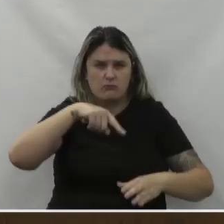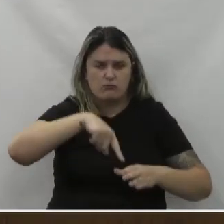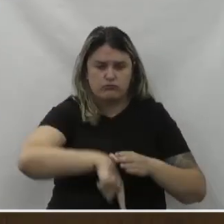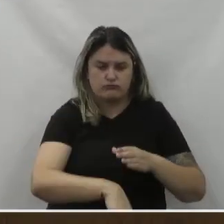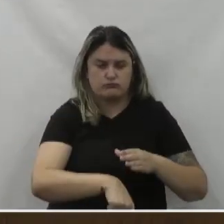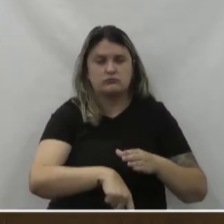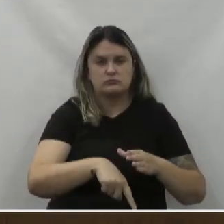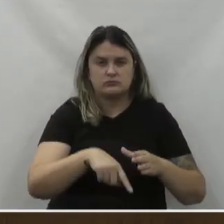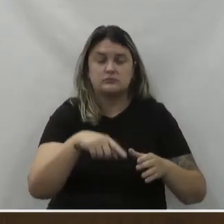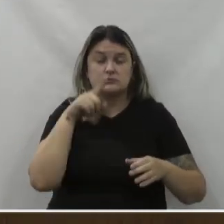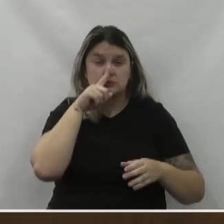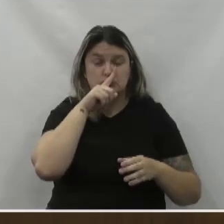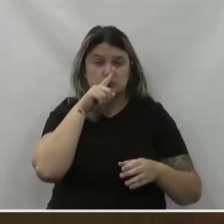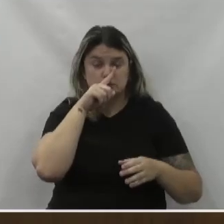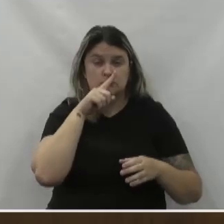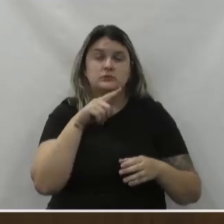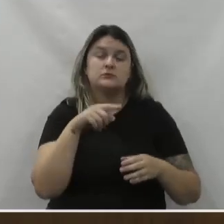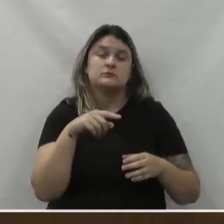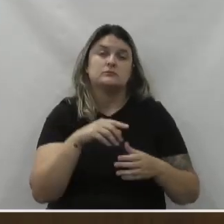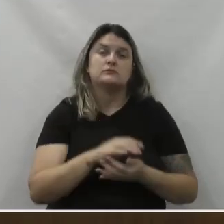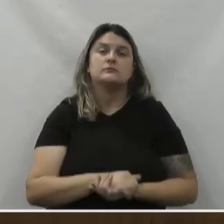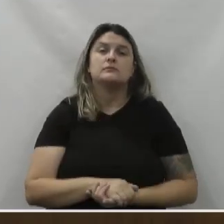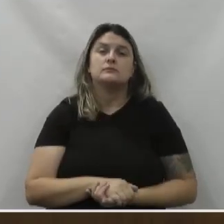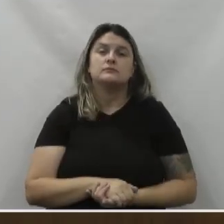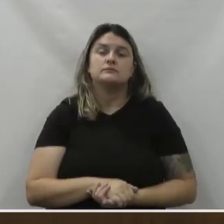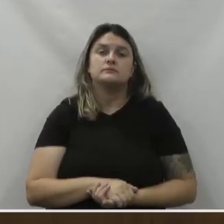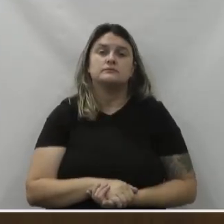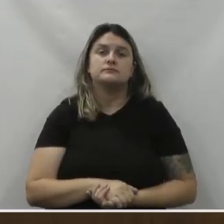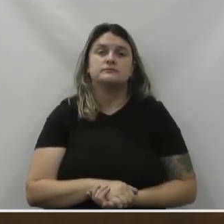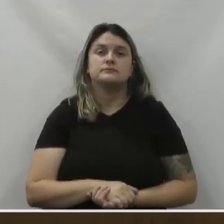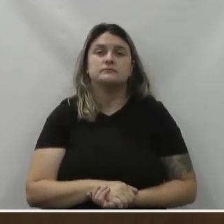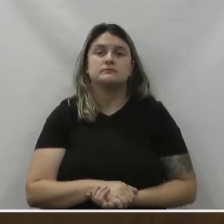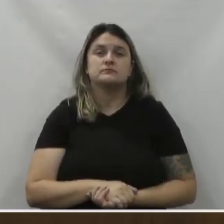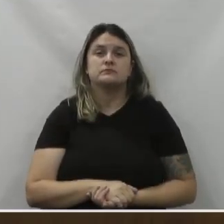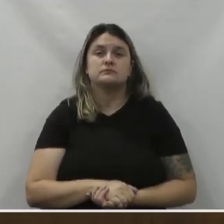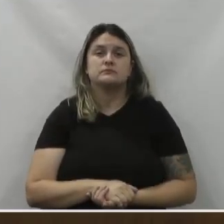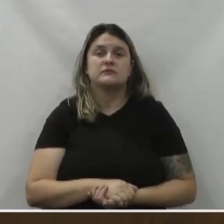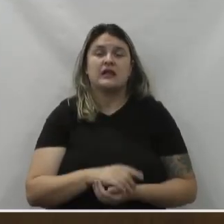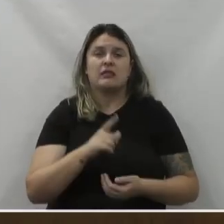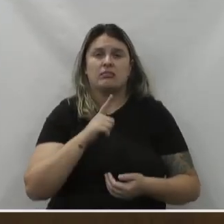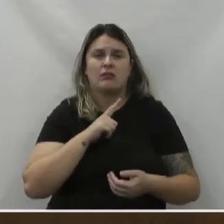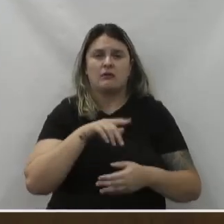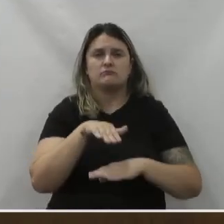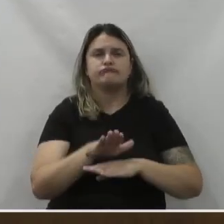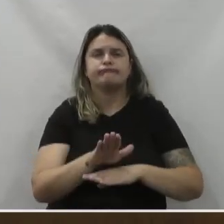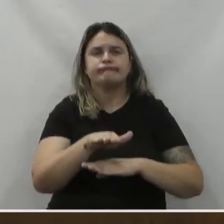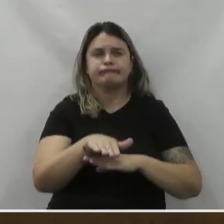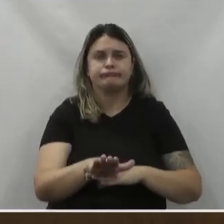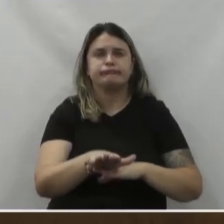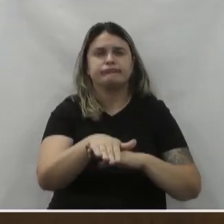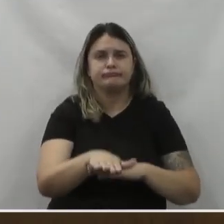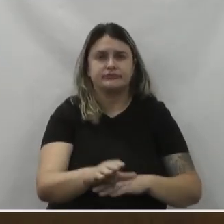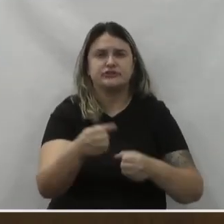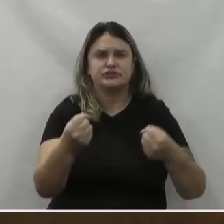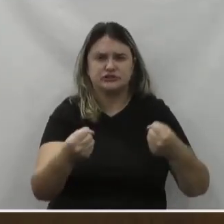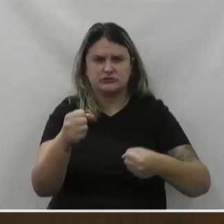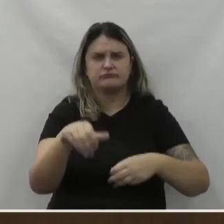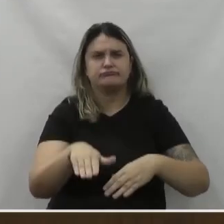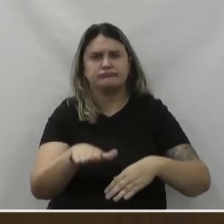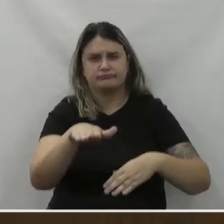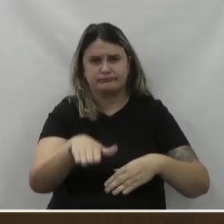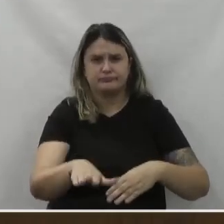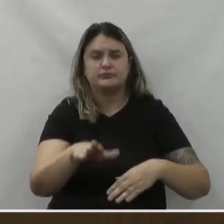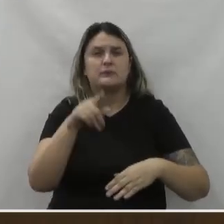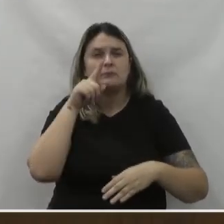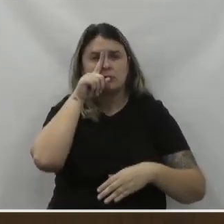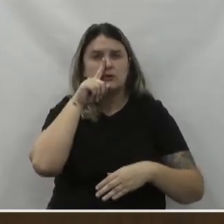via e a segurança dos moradores e usuários. Já há solavancos perceptíveis e a situação tende a se